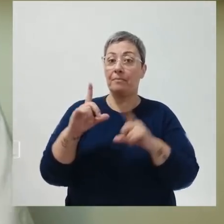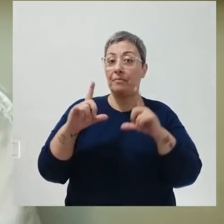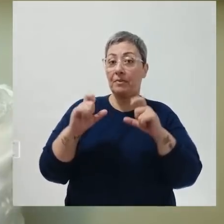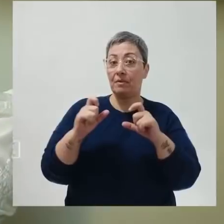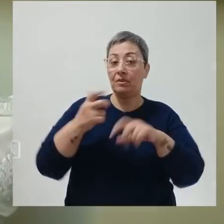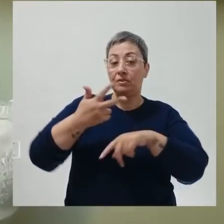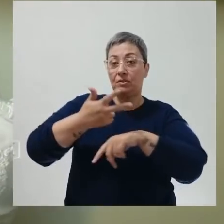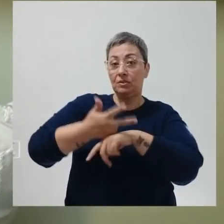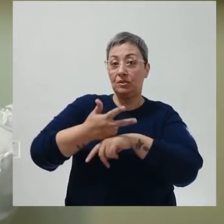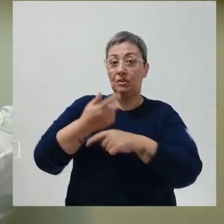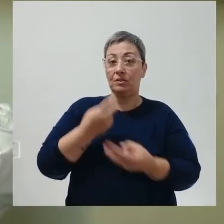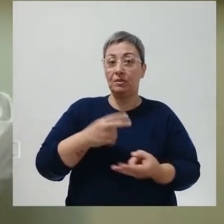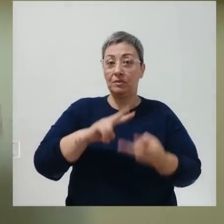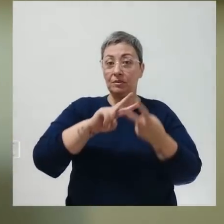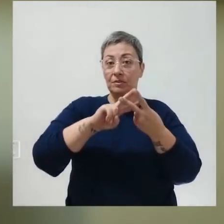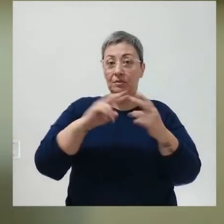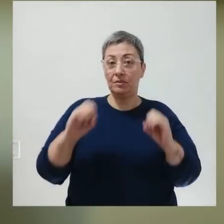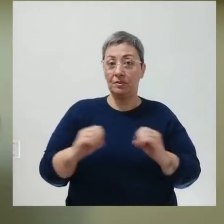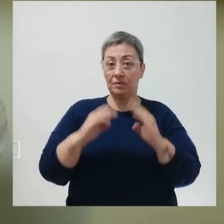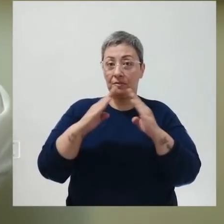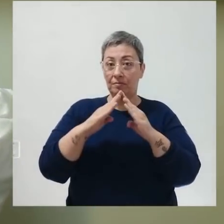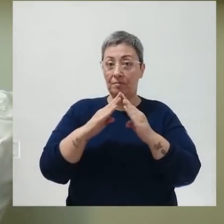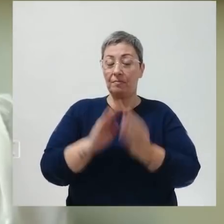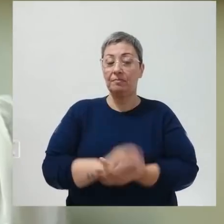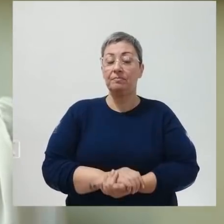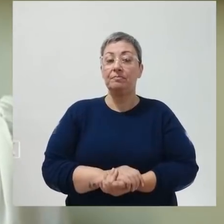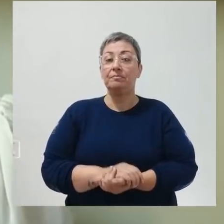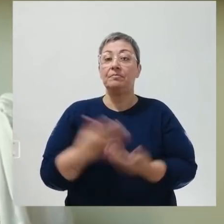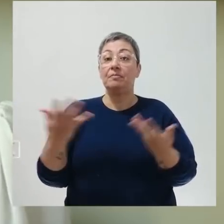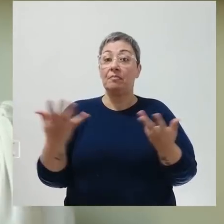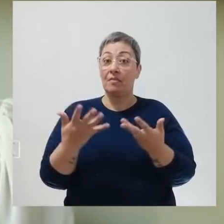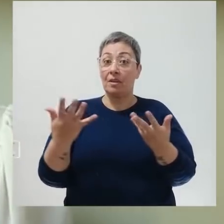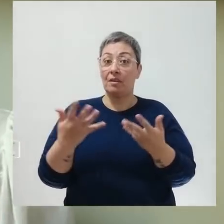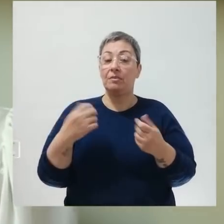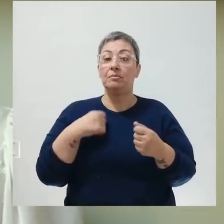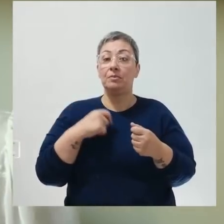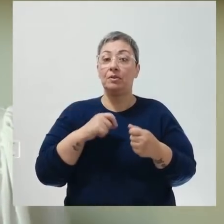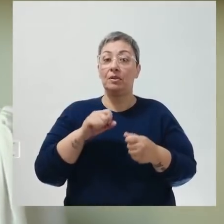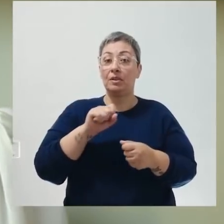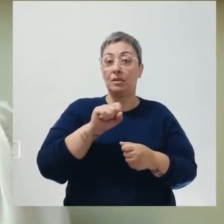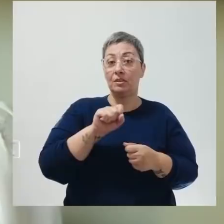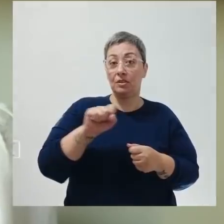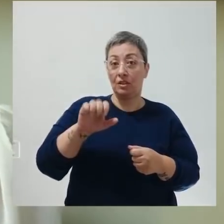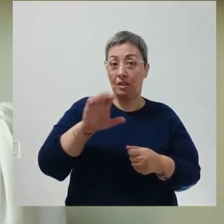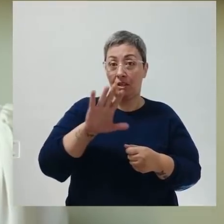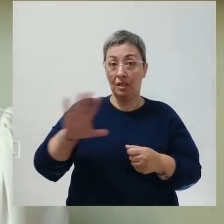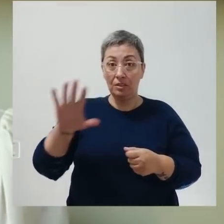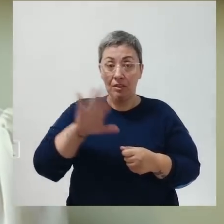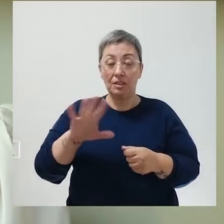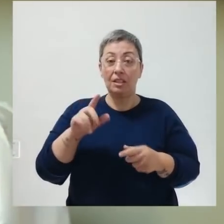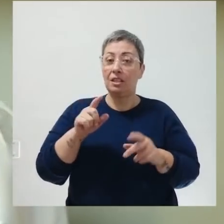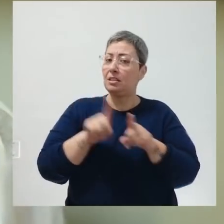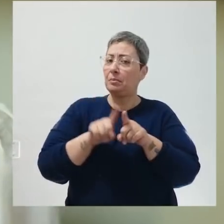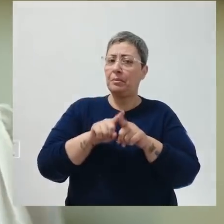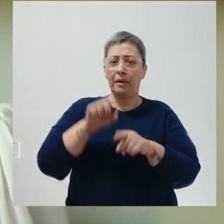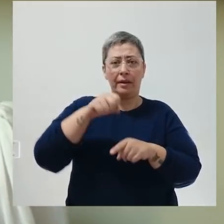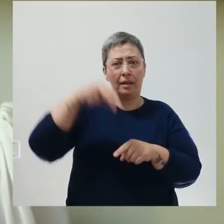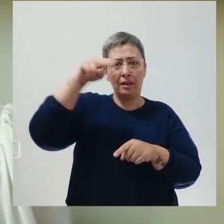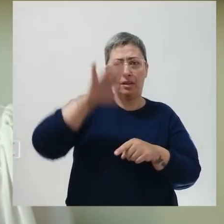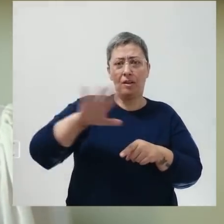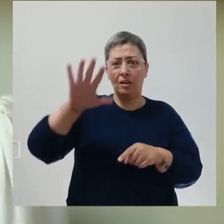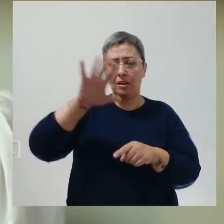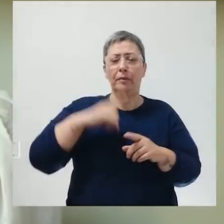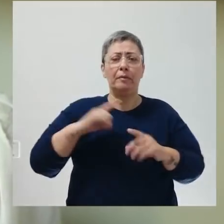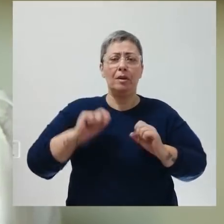ou vídeo com a hashtag Saberes em Casa. Bom, a região Sudeste, assim como a Nordeste, tem